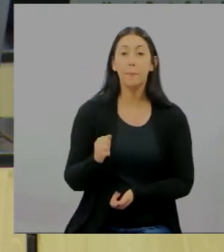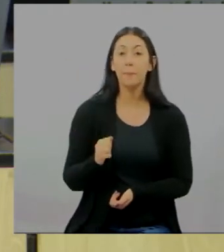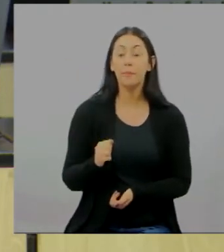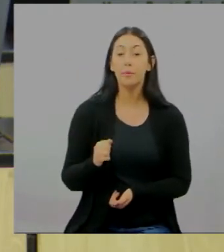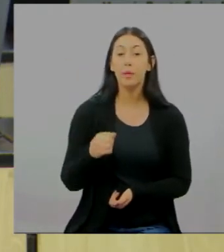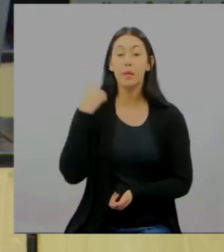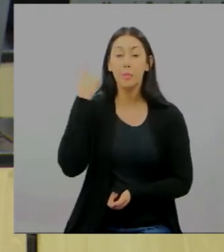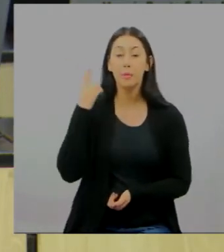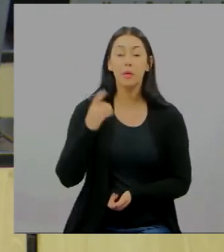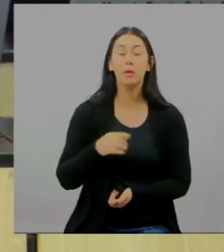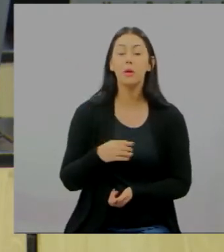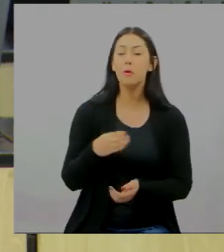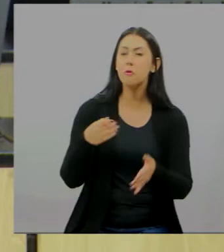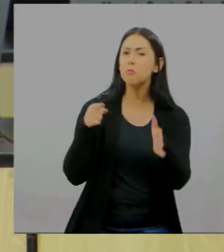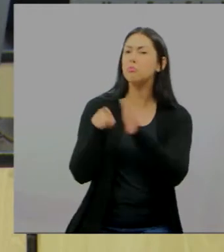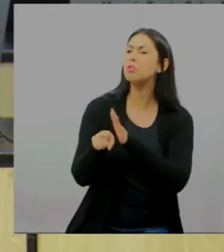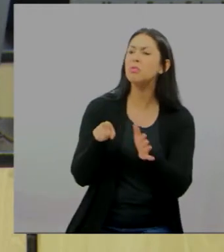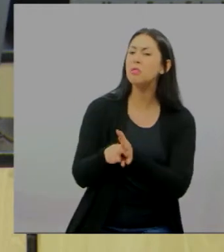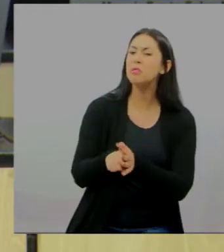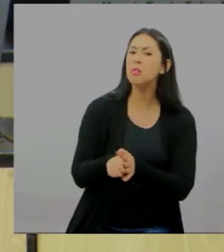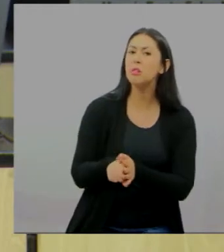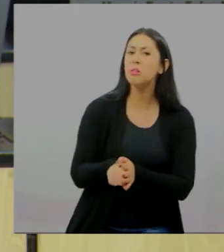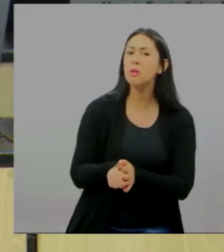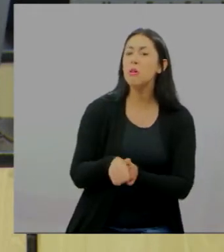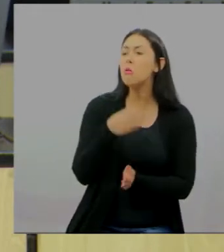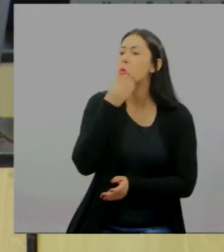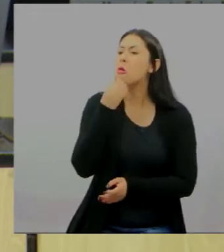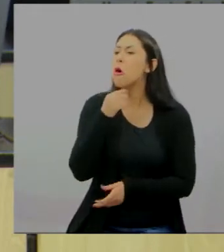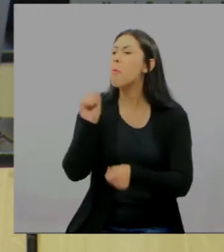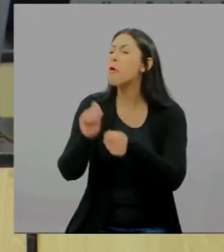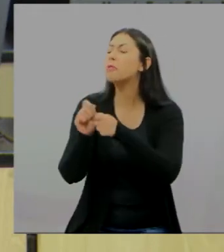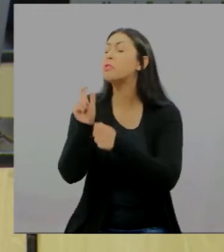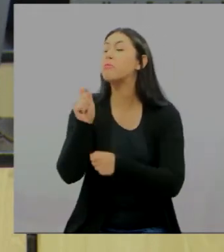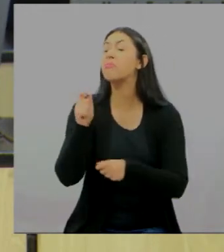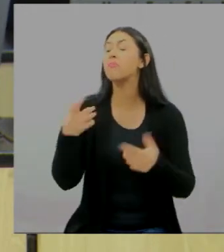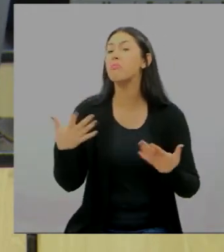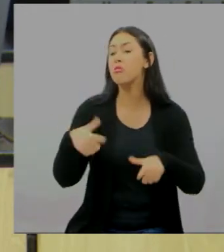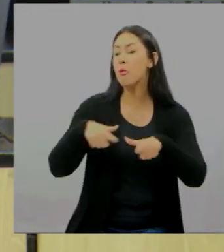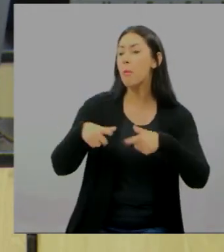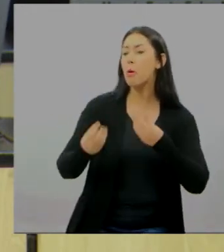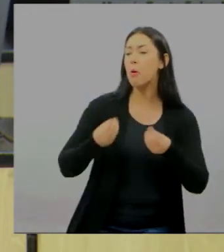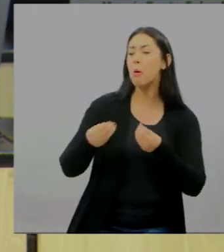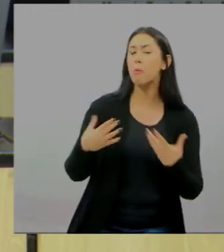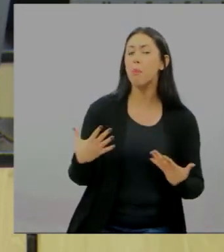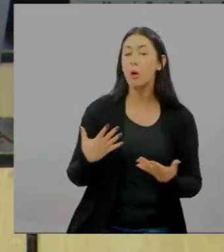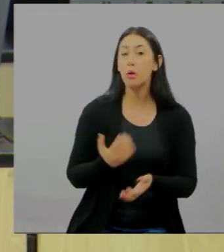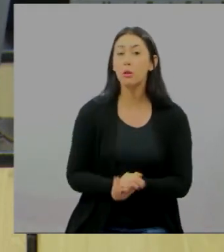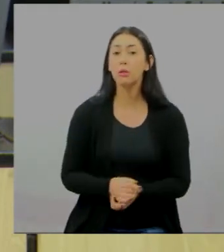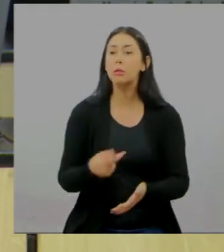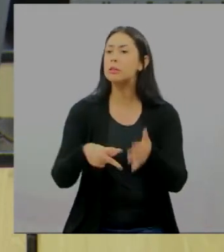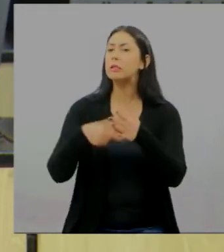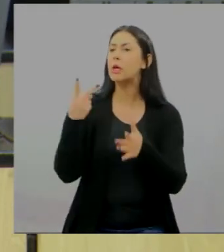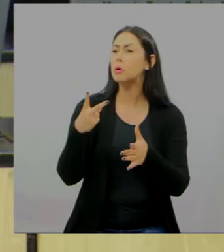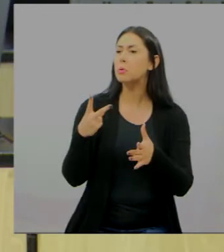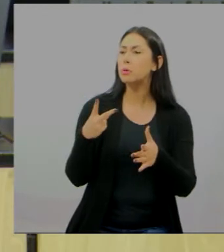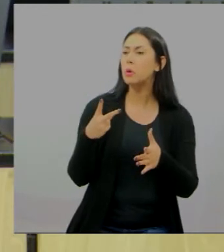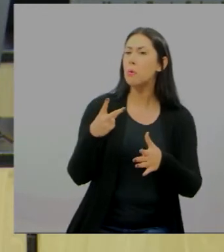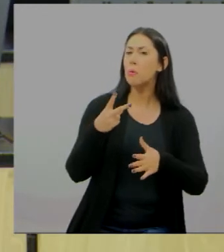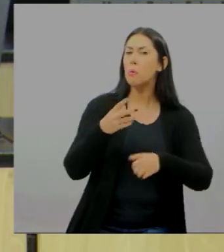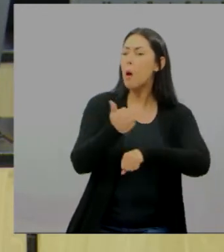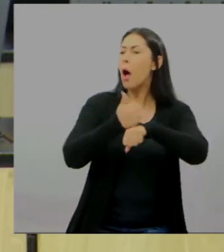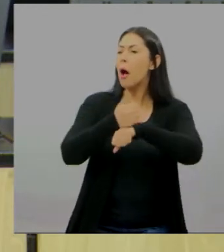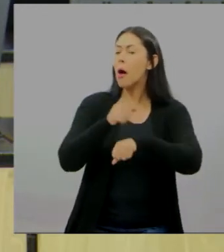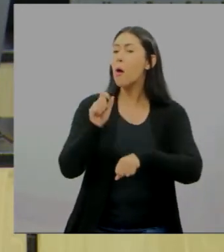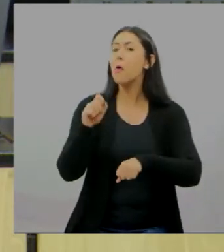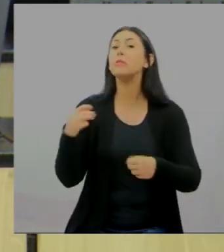Primeiro, qual a função exercida pelo senhor Agenor Lino junto à deputada? Segundo, quais as atribuições do cargo que ele ocupa? Terceiro,